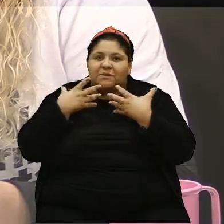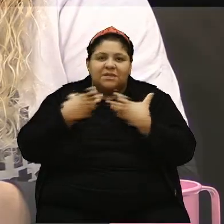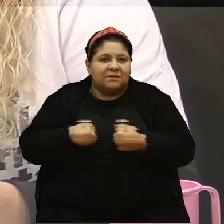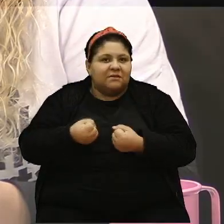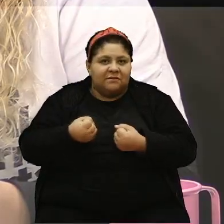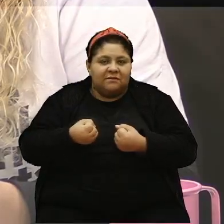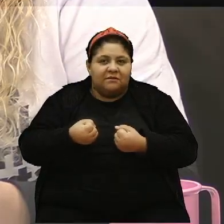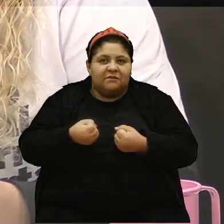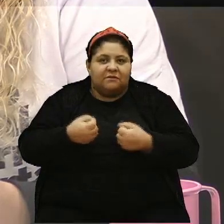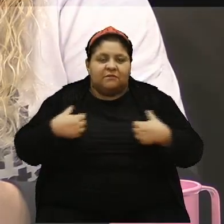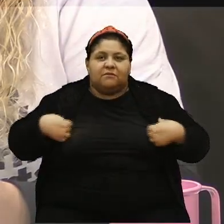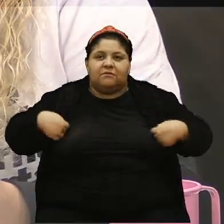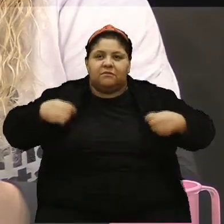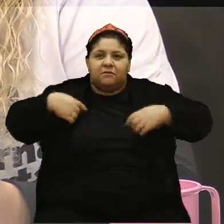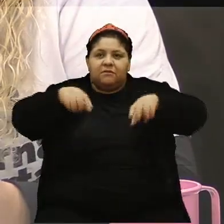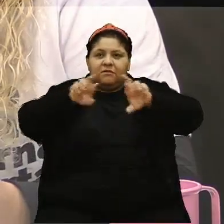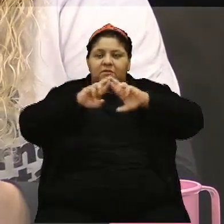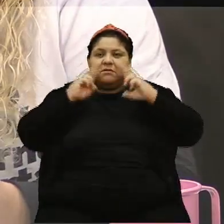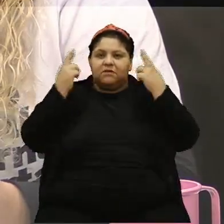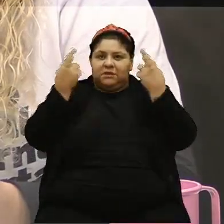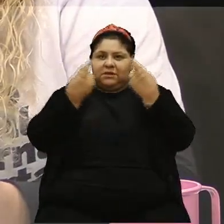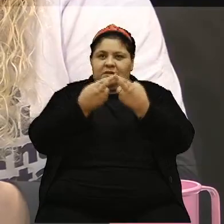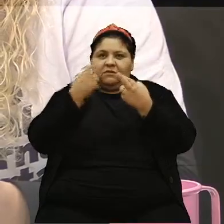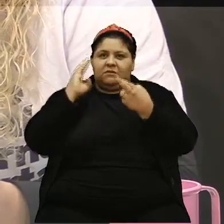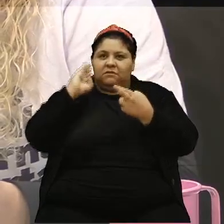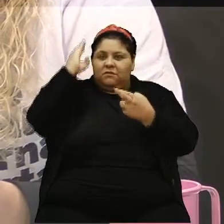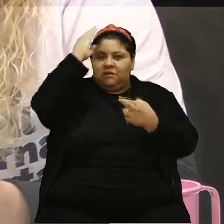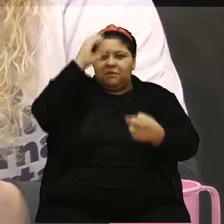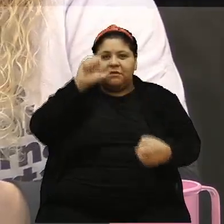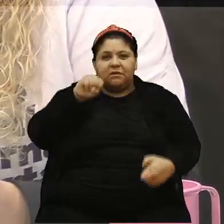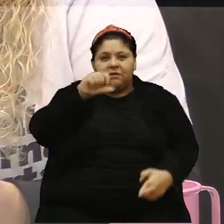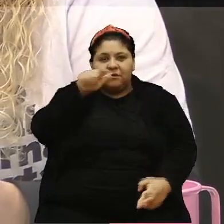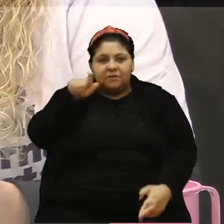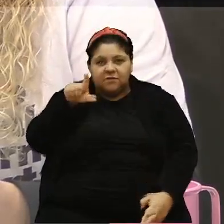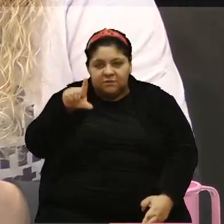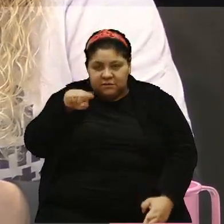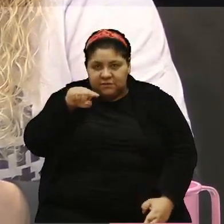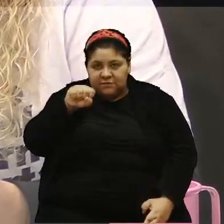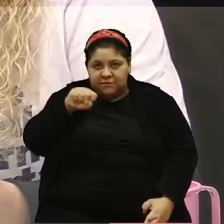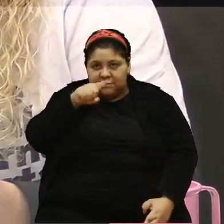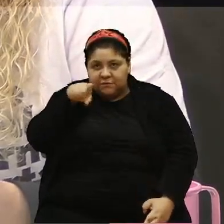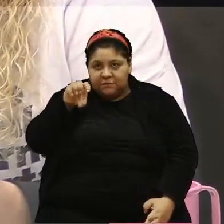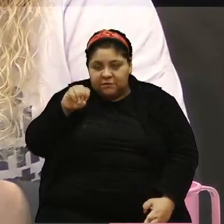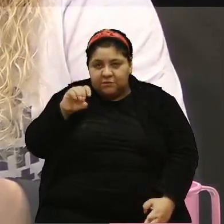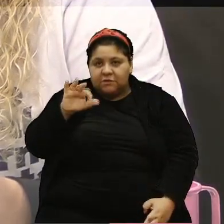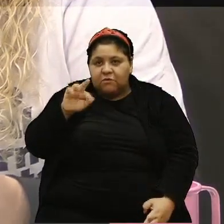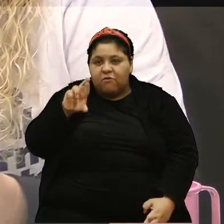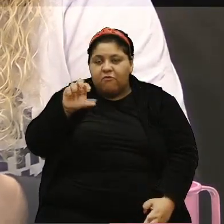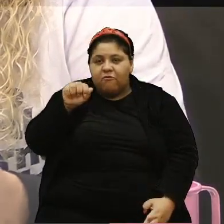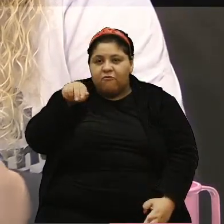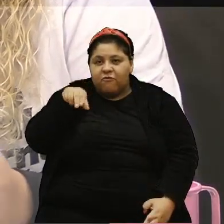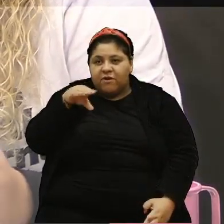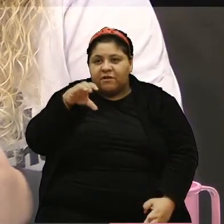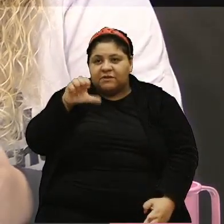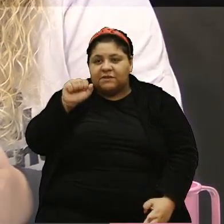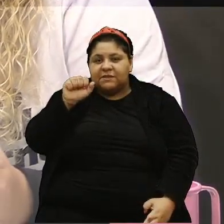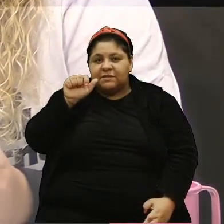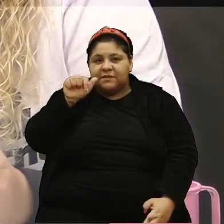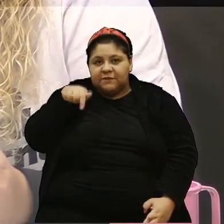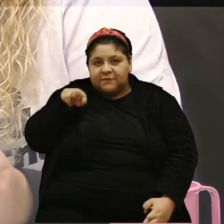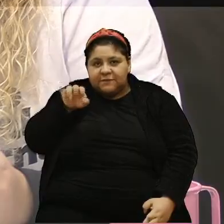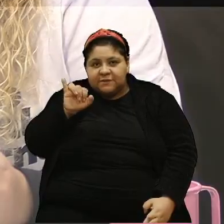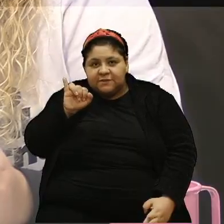Que inclusive na reunião de São Francisquinho, cujo colega estava presente, deixei claro que a todos os agricultores que